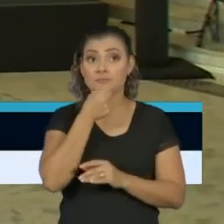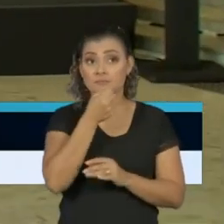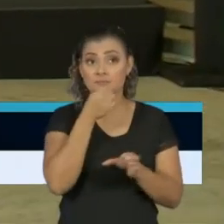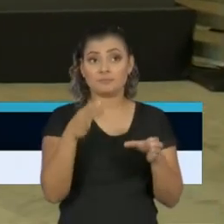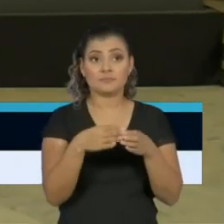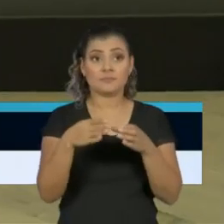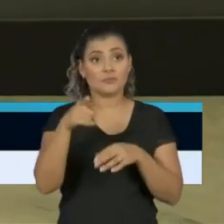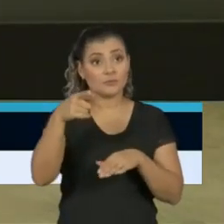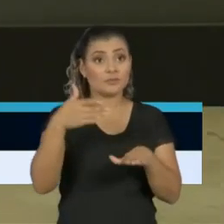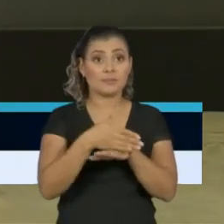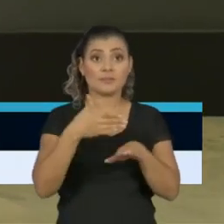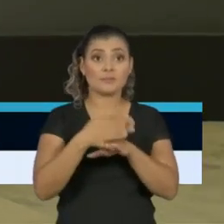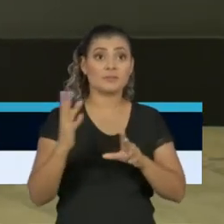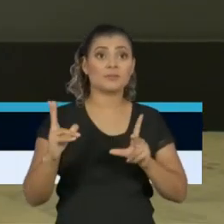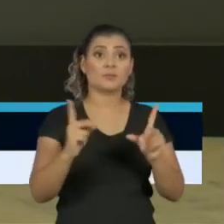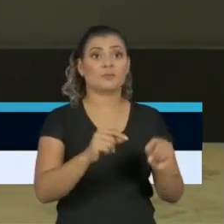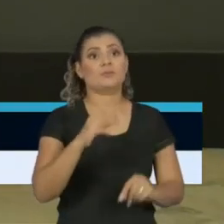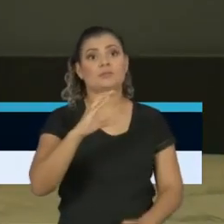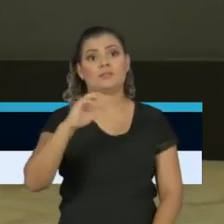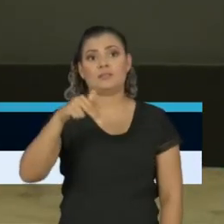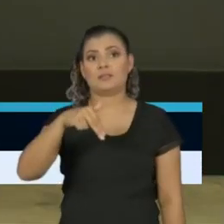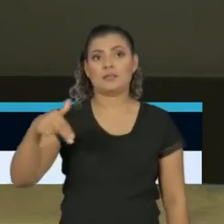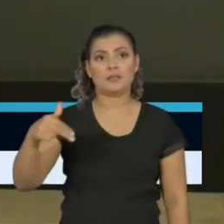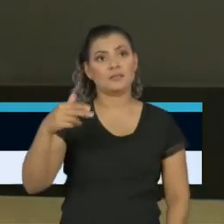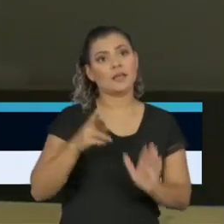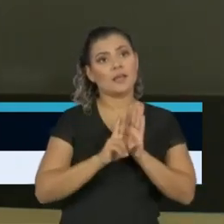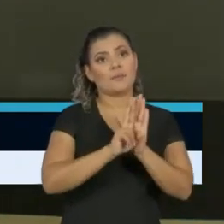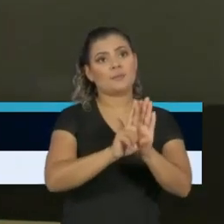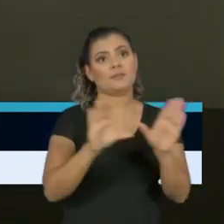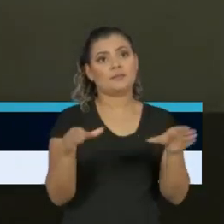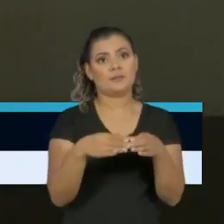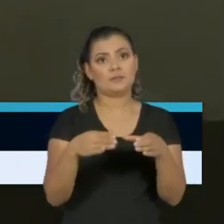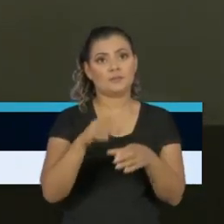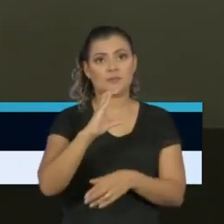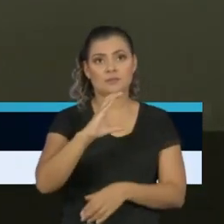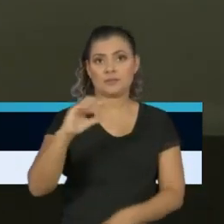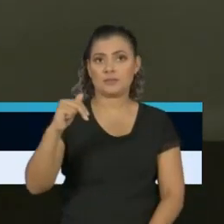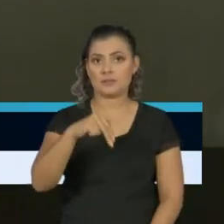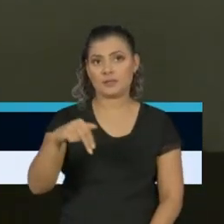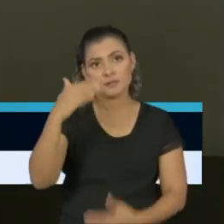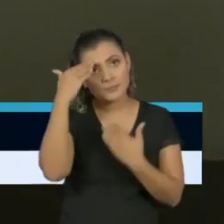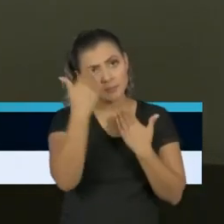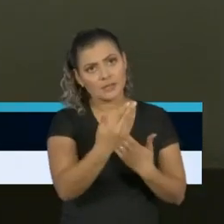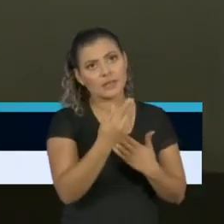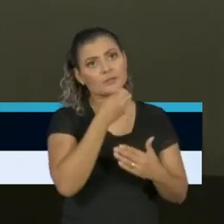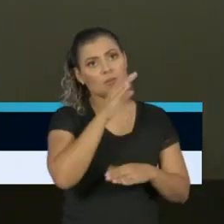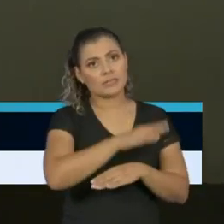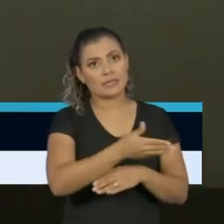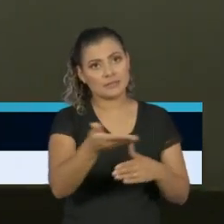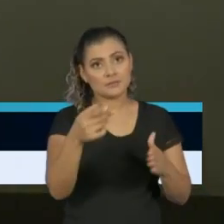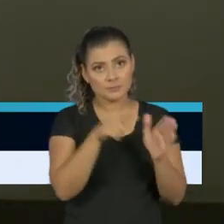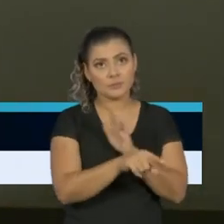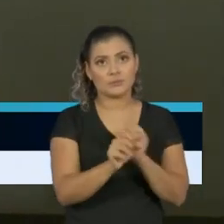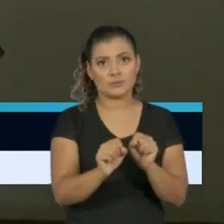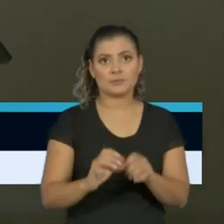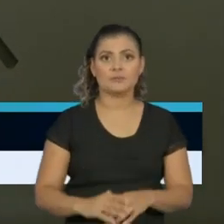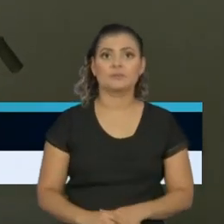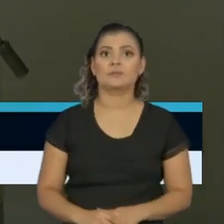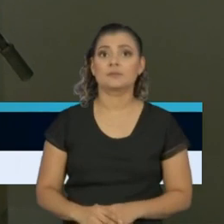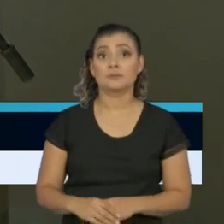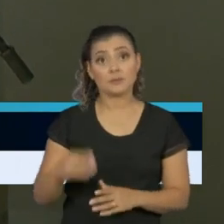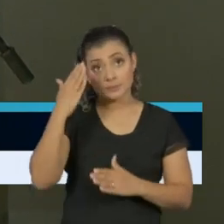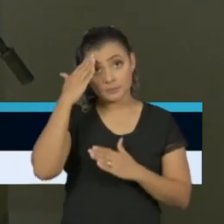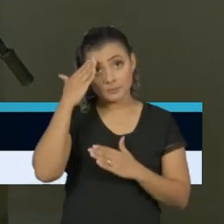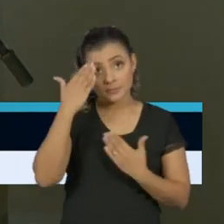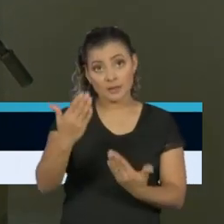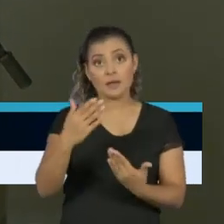coletivas e você participando de todas elas, representando aqui a CNN. Muito obrigado, boa tarde. Sua pergunta, por favor. Obrigada, estamos